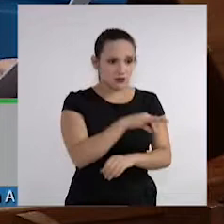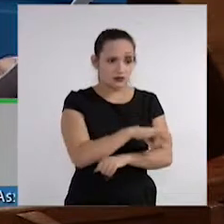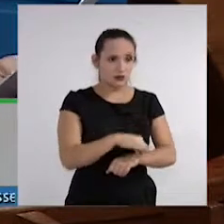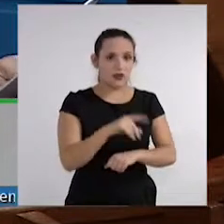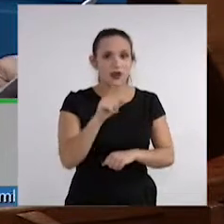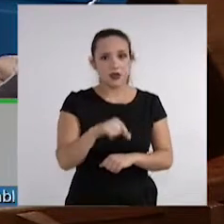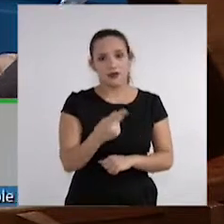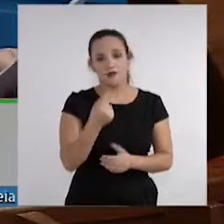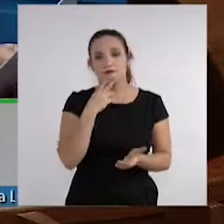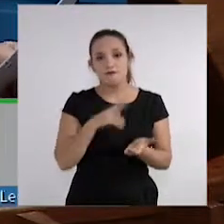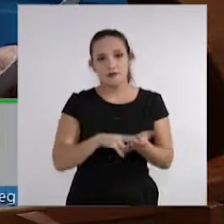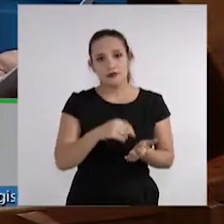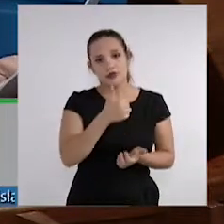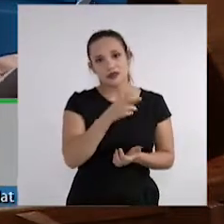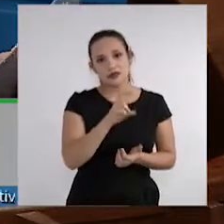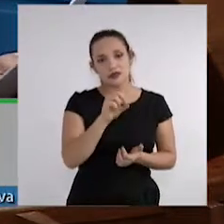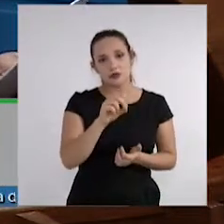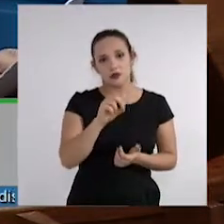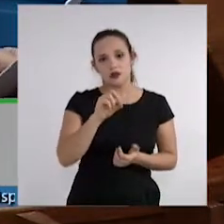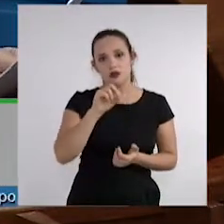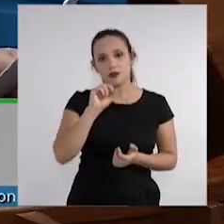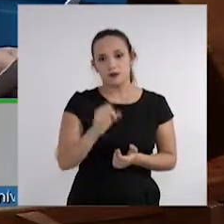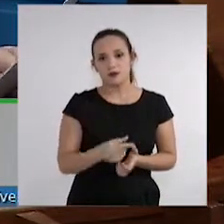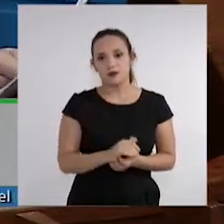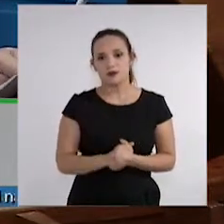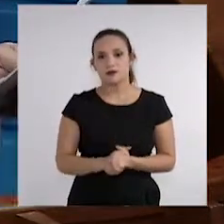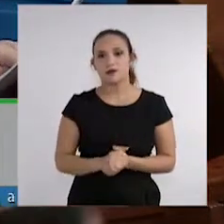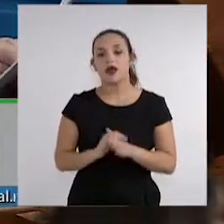mil. Ela vai para